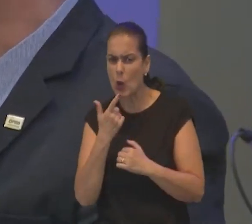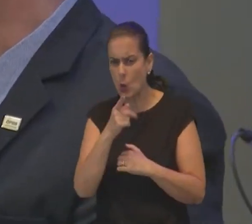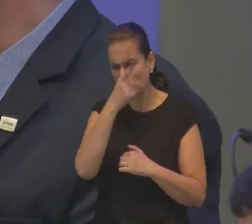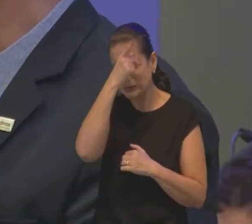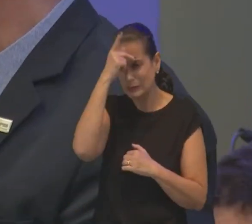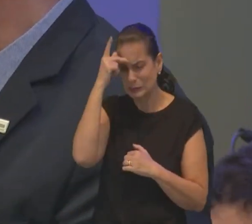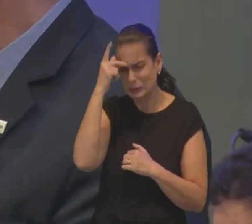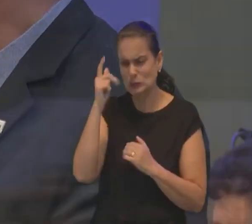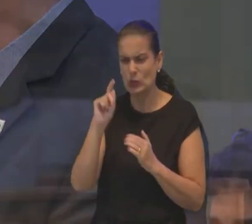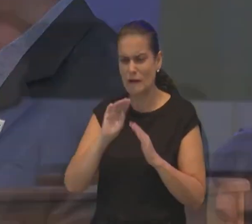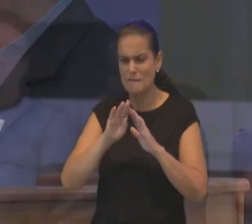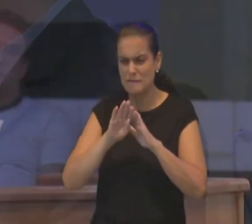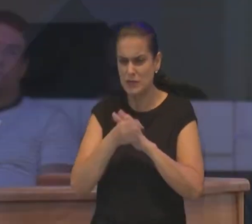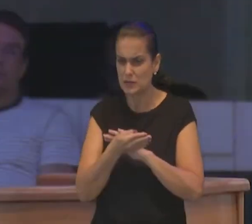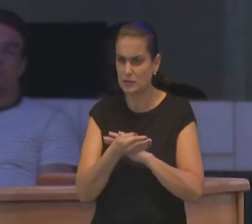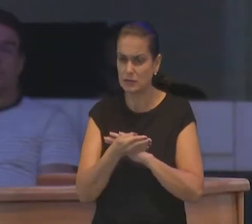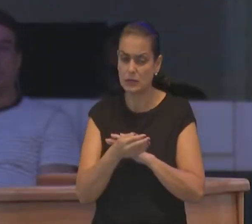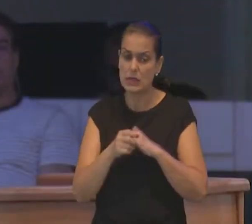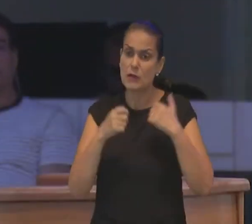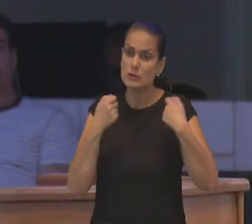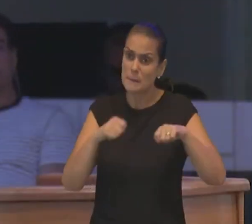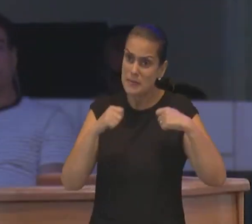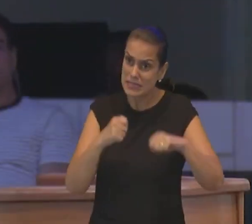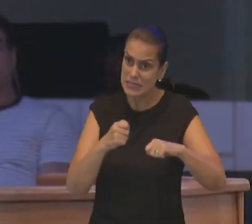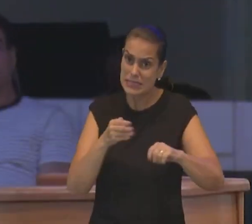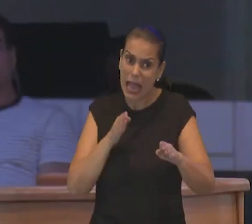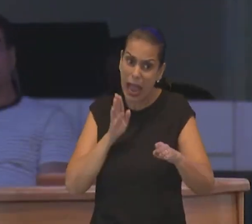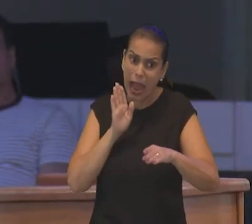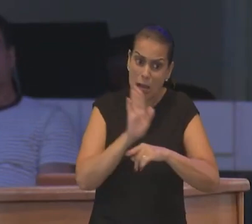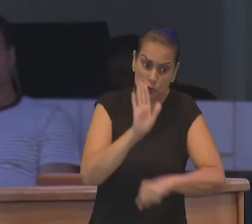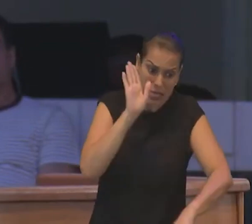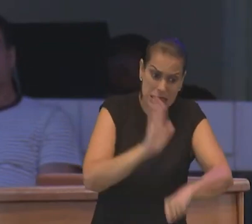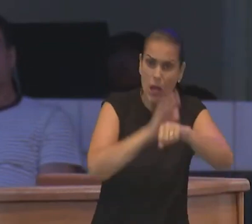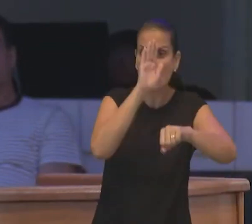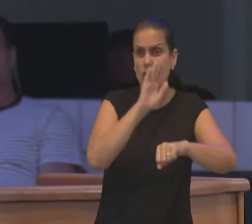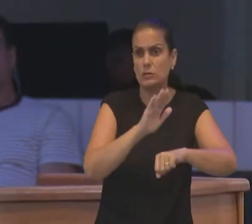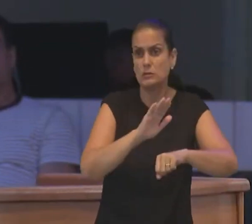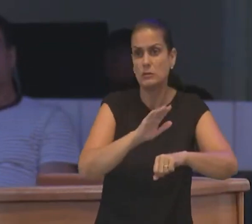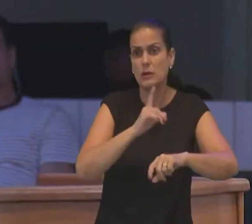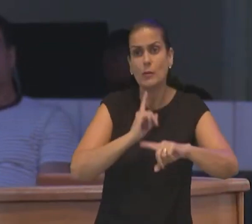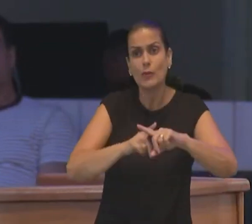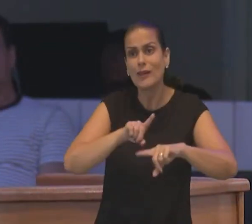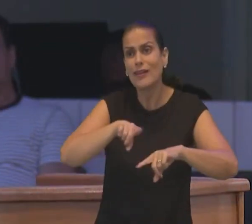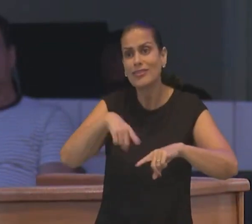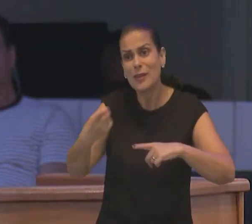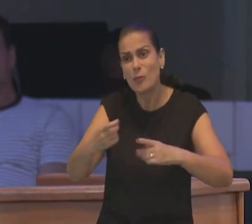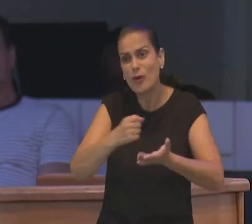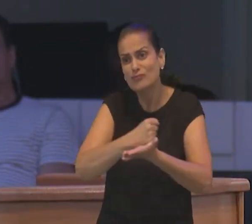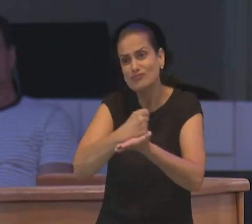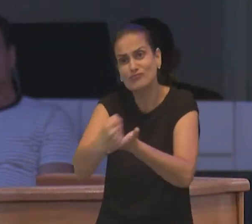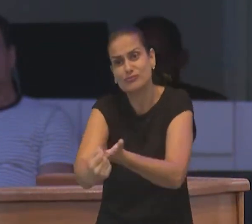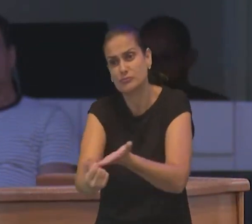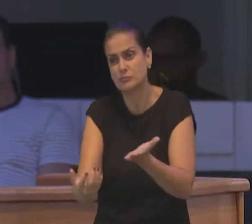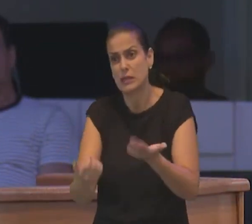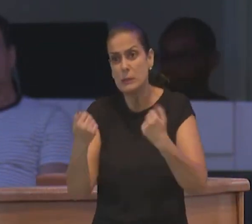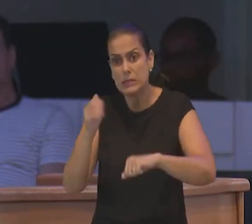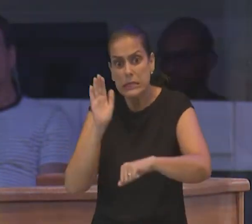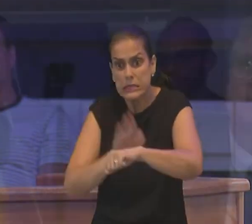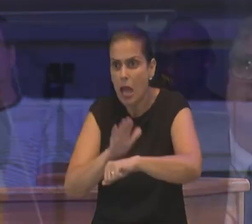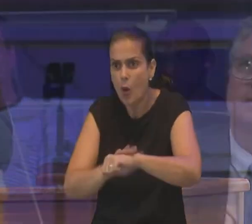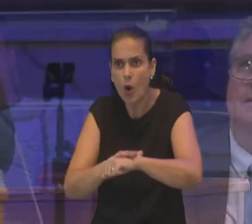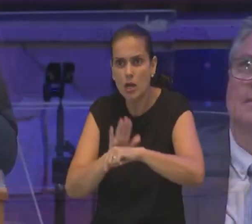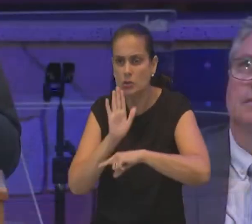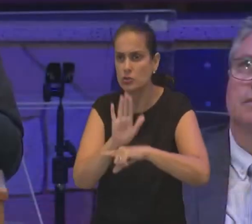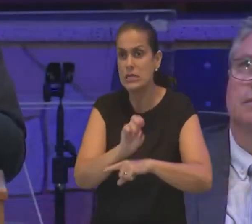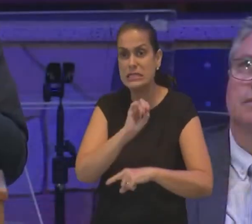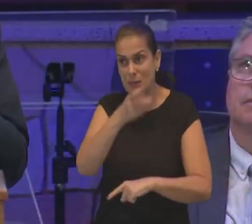químico, meus irmãos, se você não ajudar naquela hora, amanhã pode ser tarde. E na mesma hora eu liguei para minha esposa e